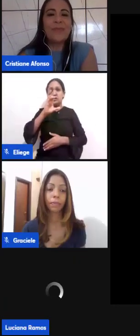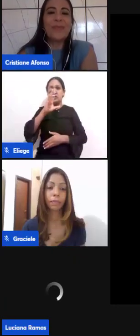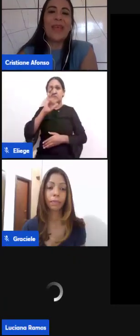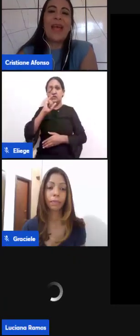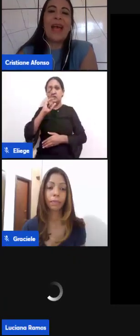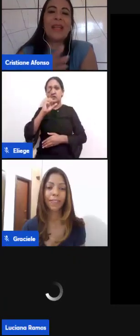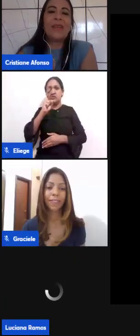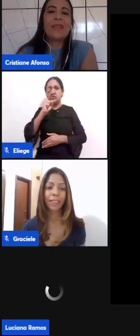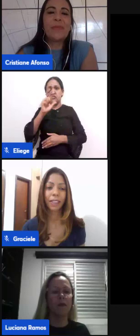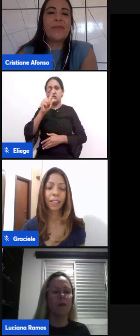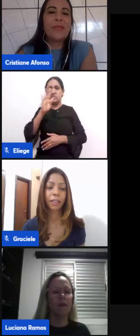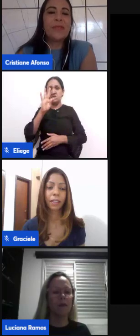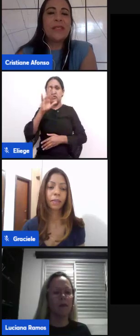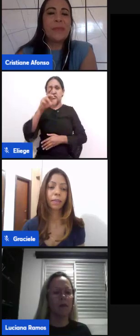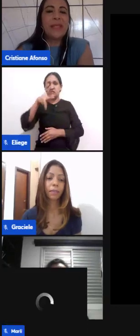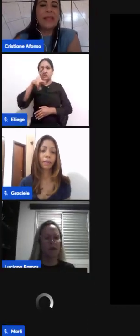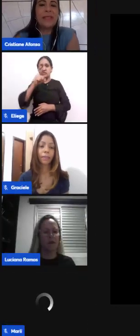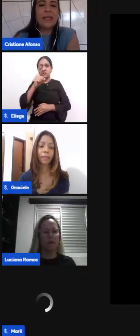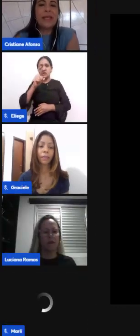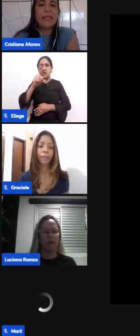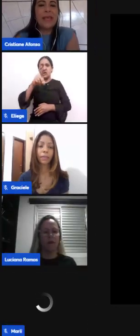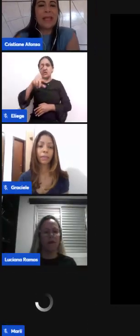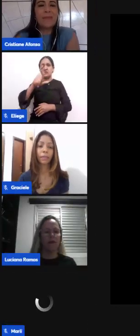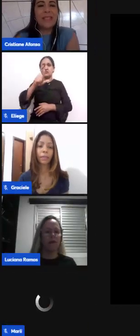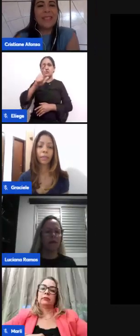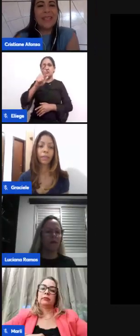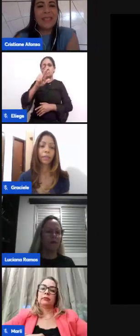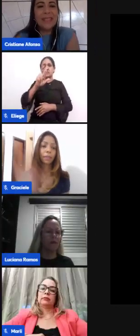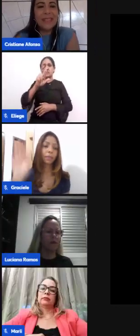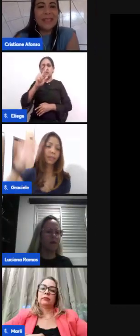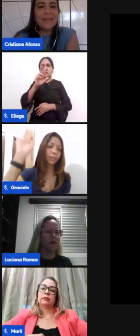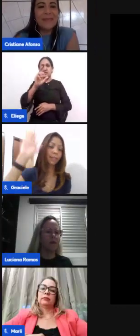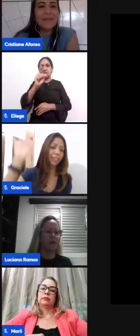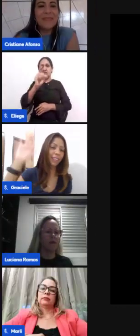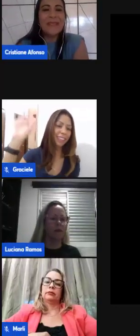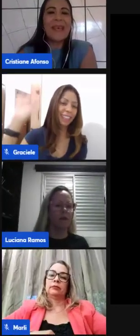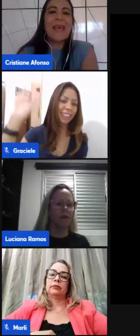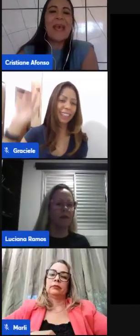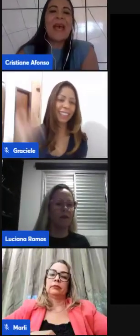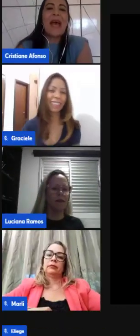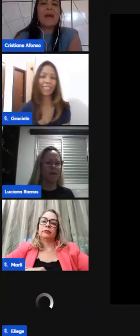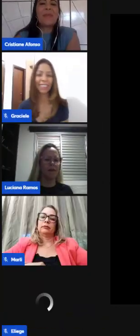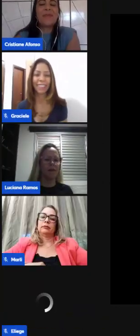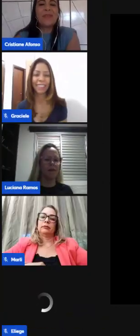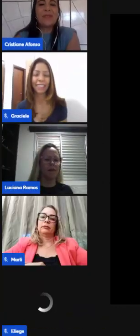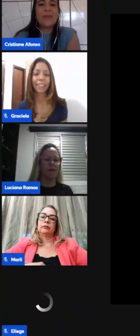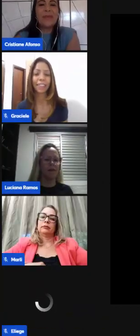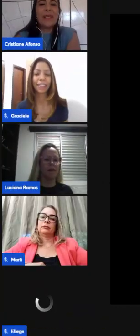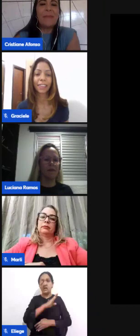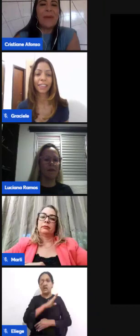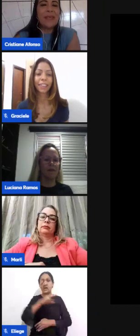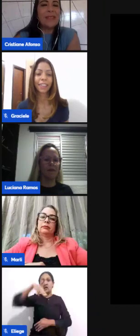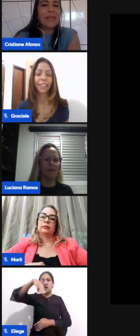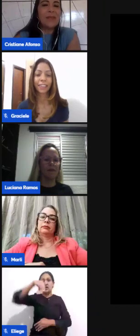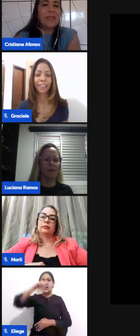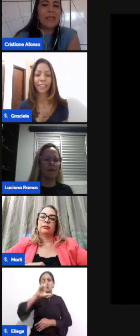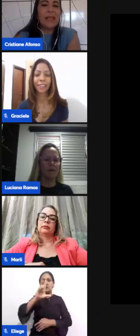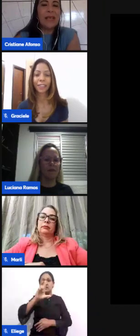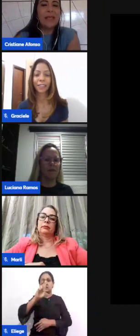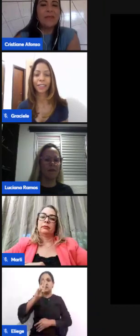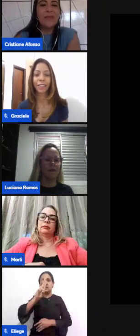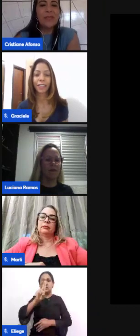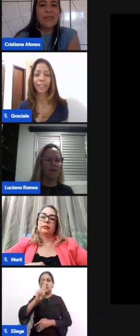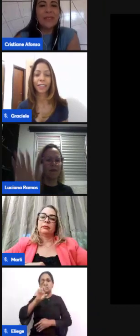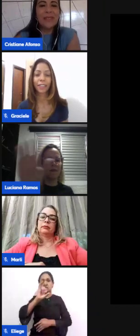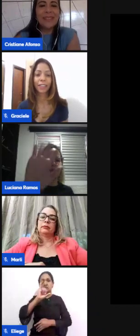Afonso, a nossa professora especialista Graciele Martinez, a professora mestra